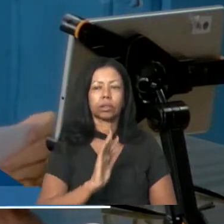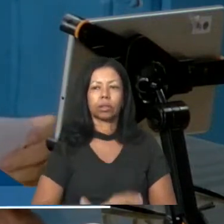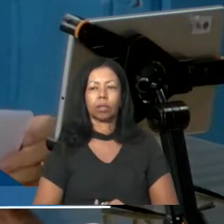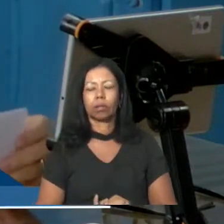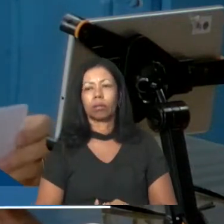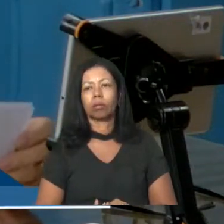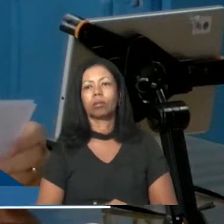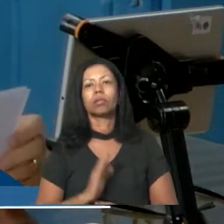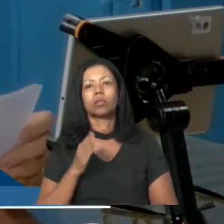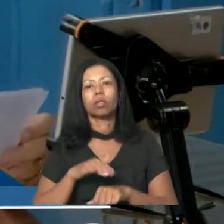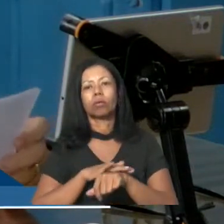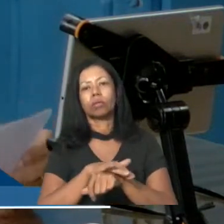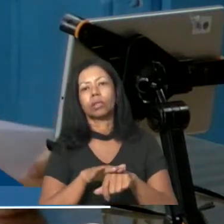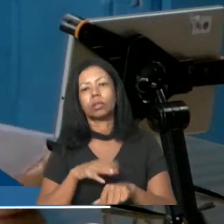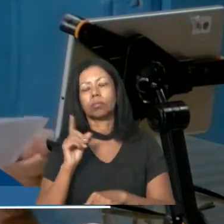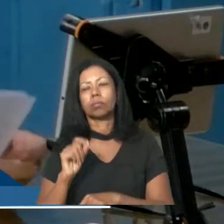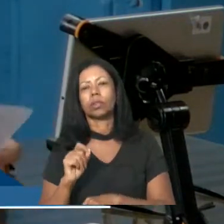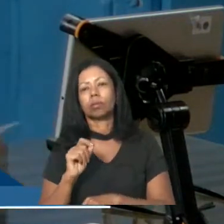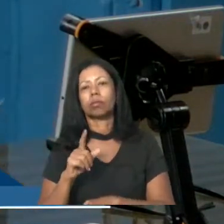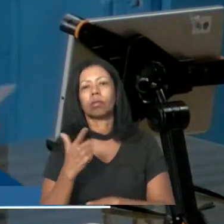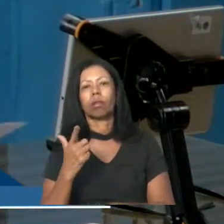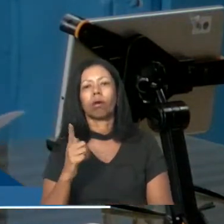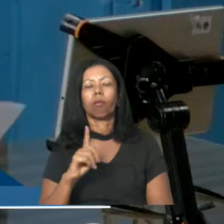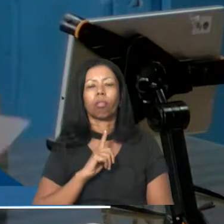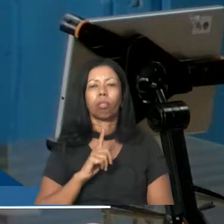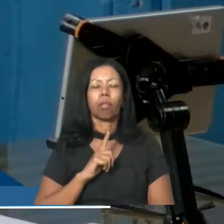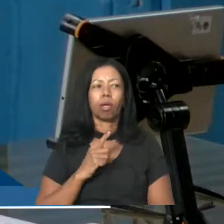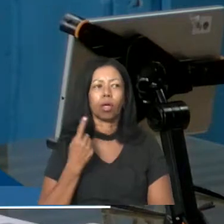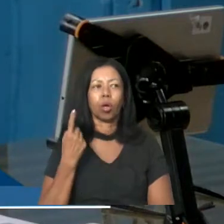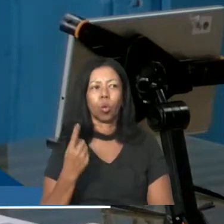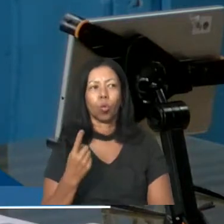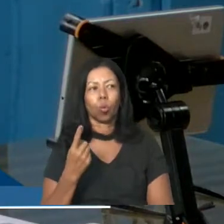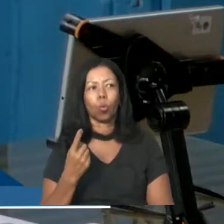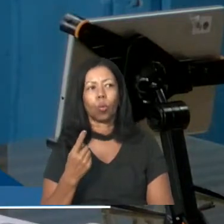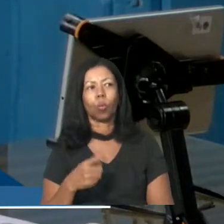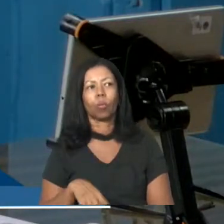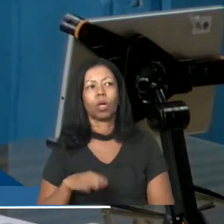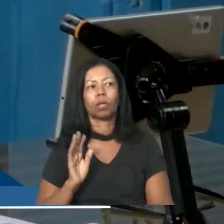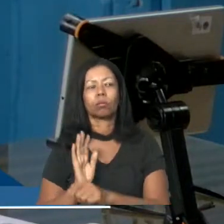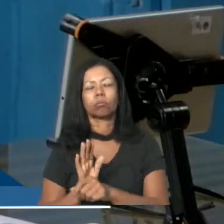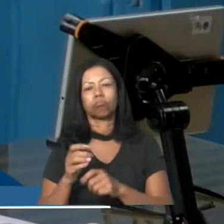A gente já conversou muito sobre isso. Não tem um investimento